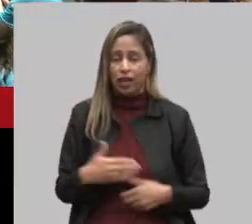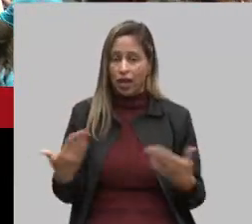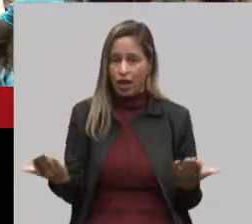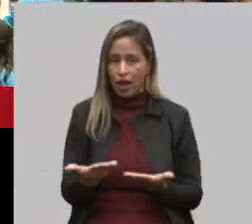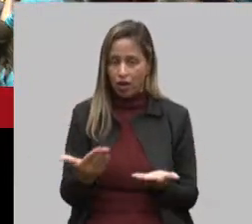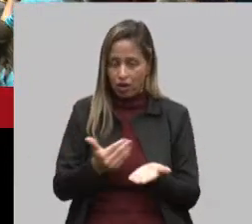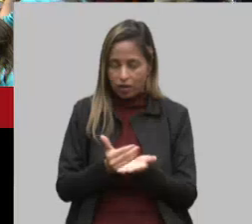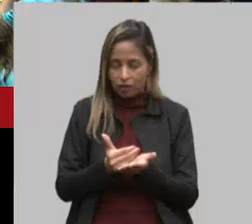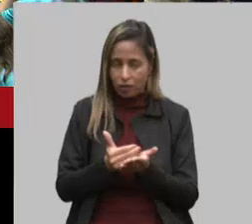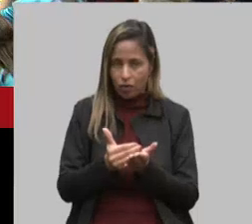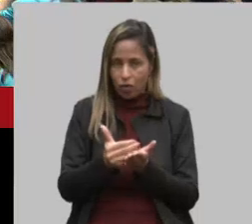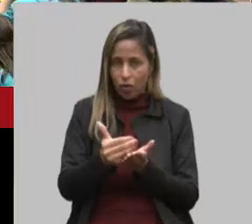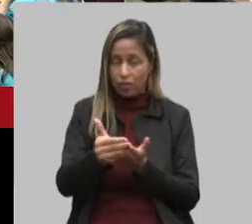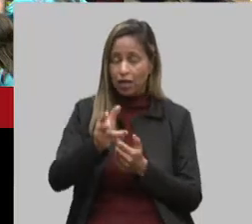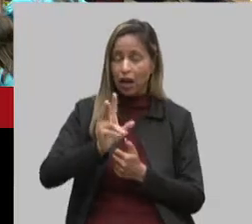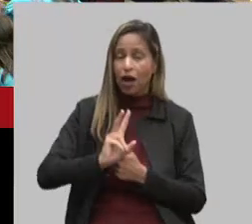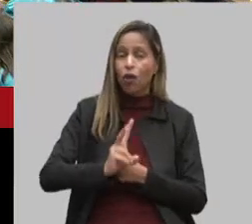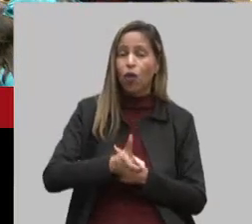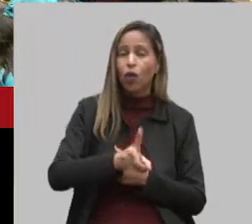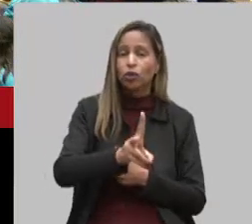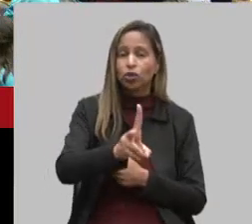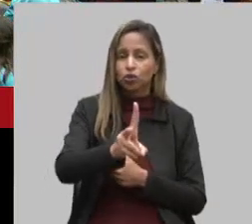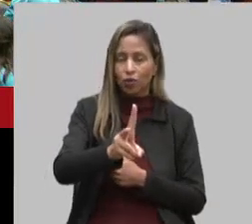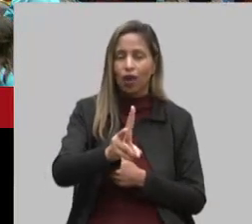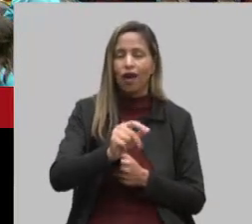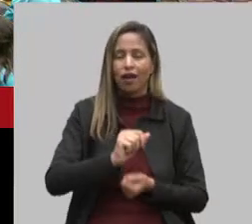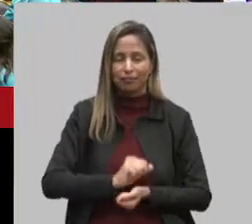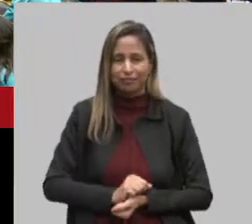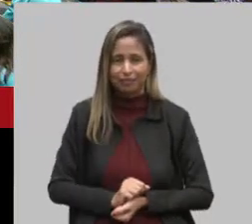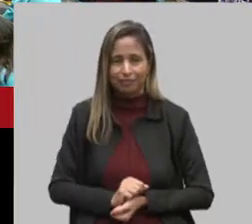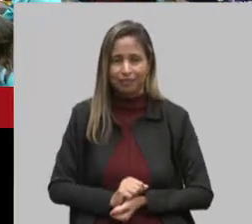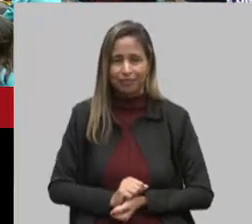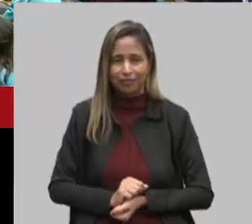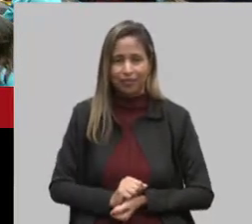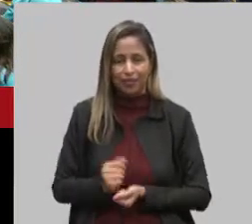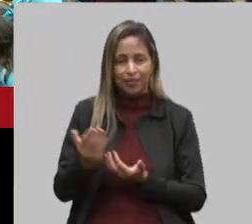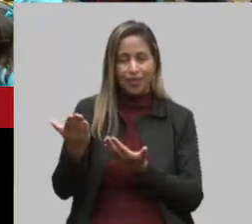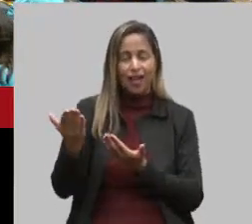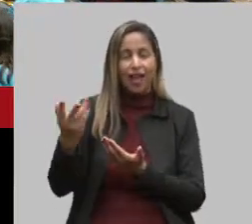daremos continuidade ao evento com a plenária